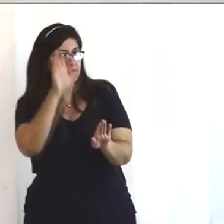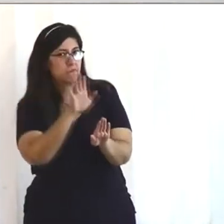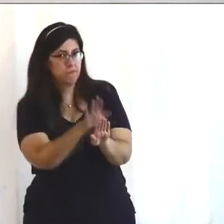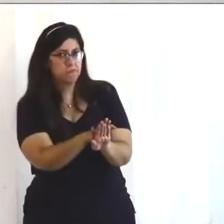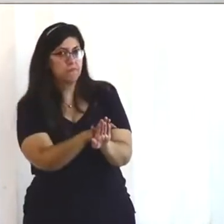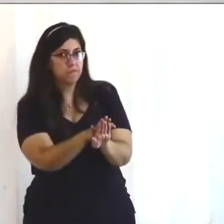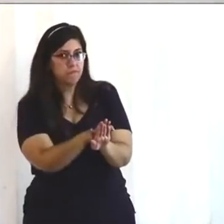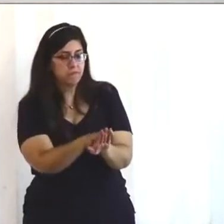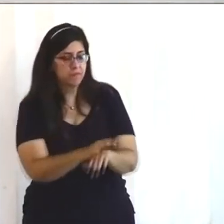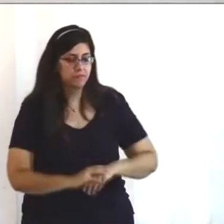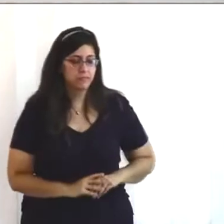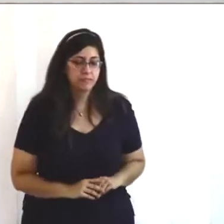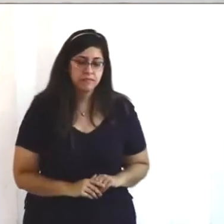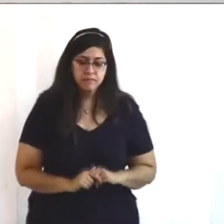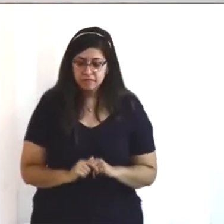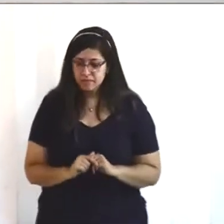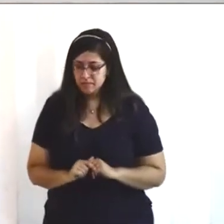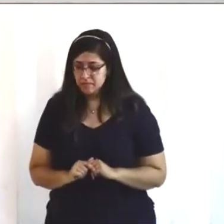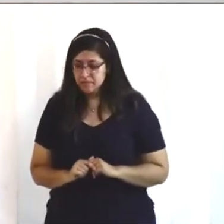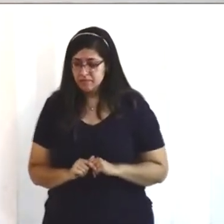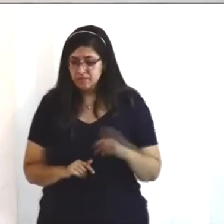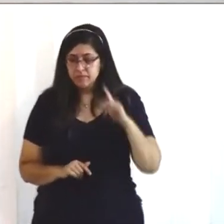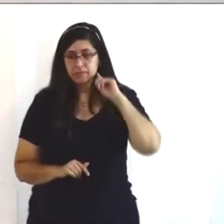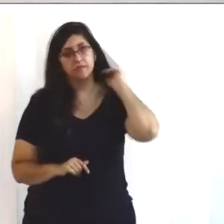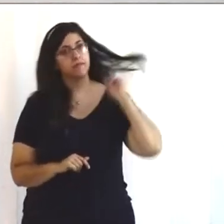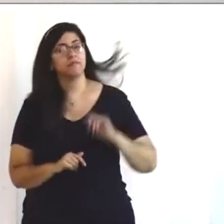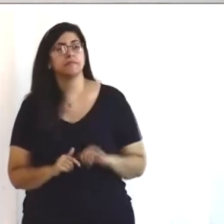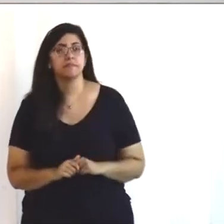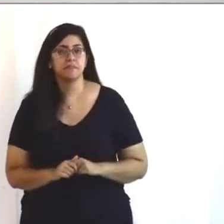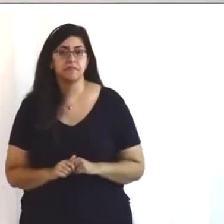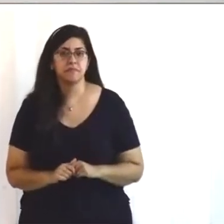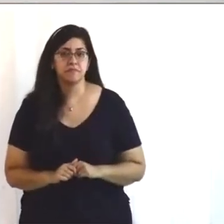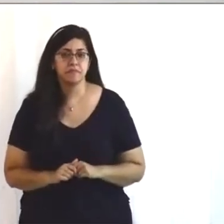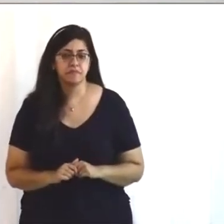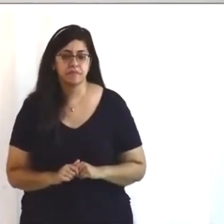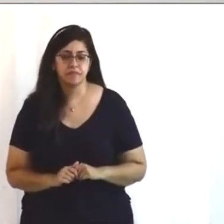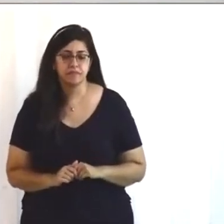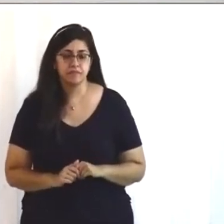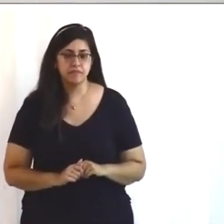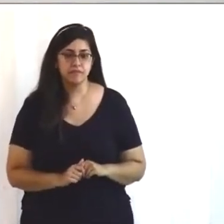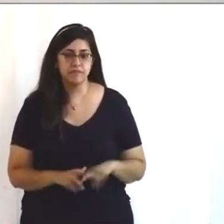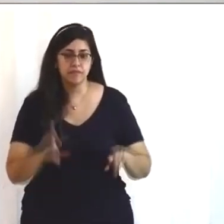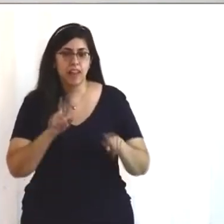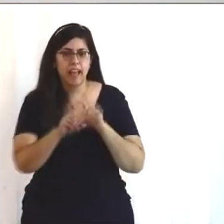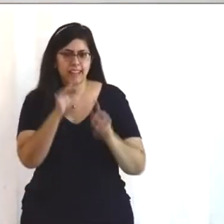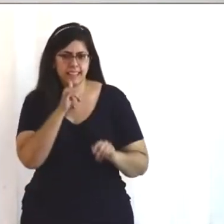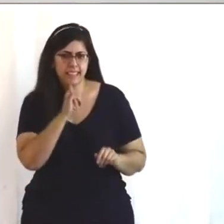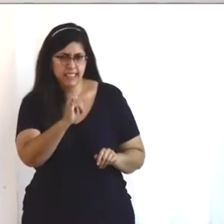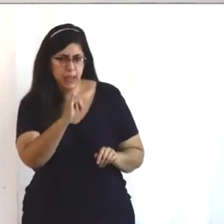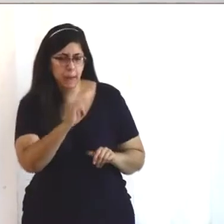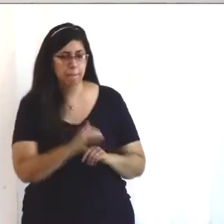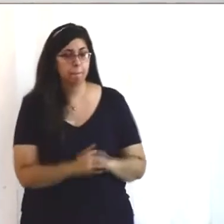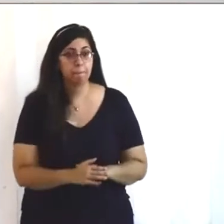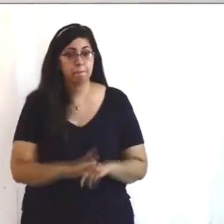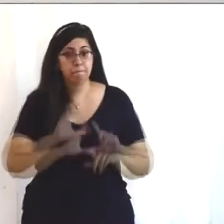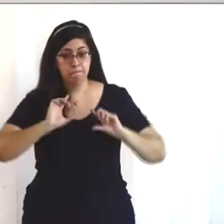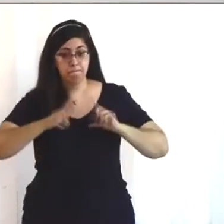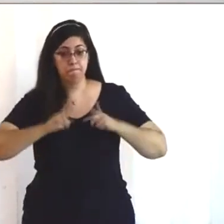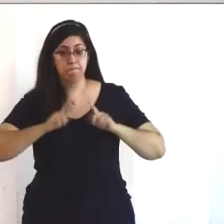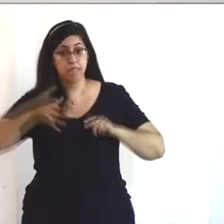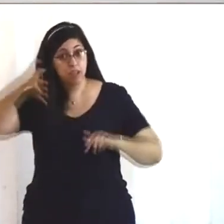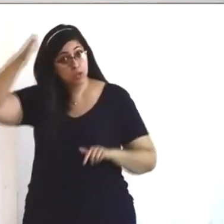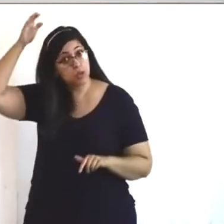dos demônios. Flávio Josefo e outros diziam que o entendimento dos judeus é